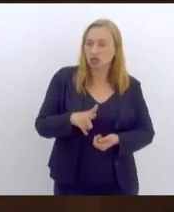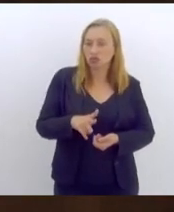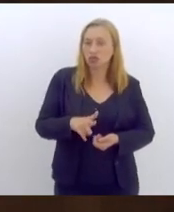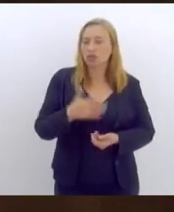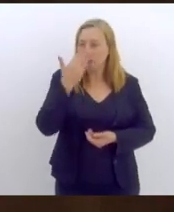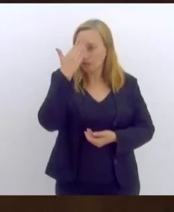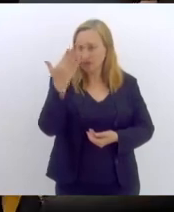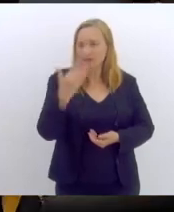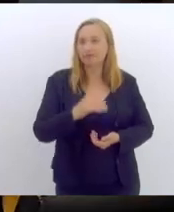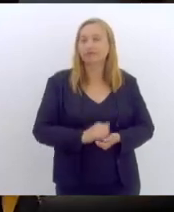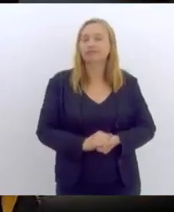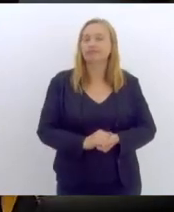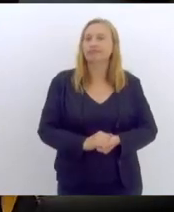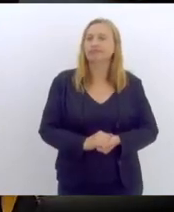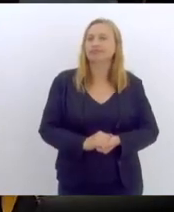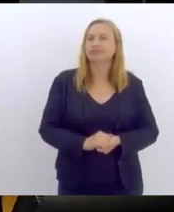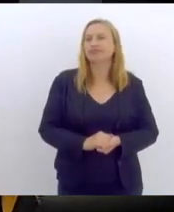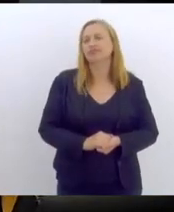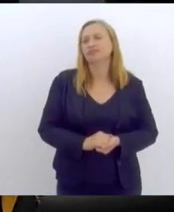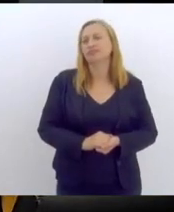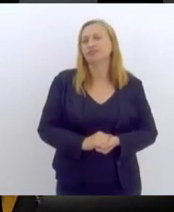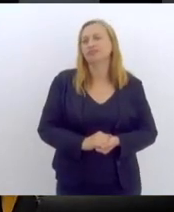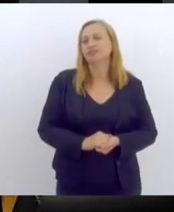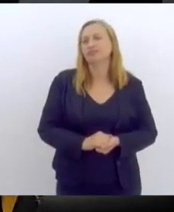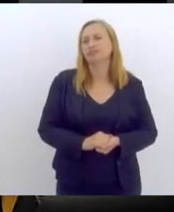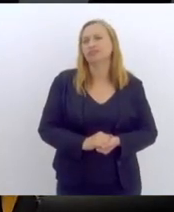muito obrigado.